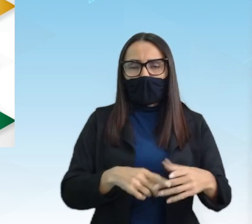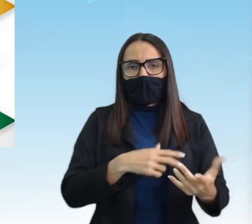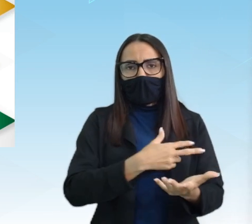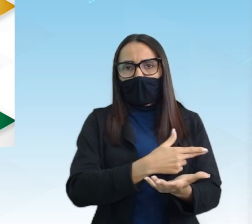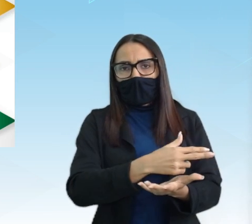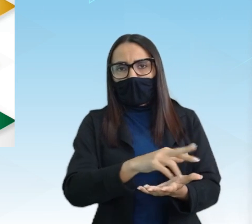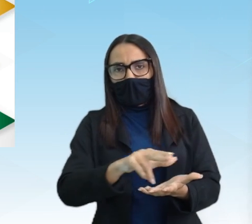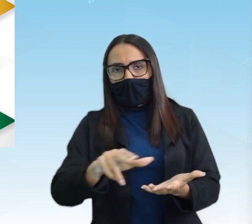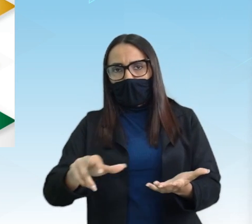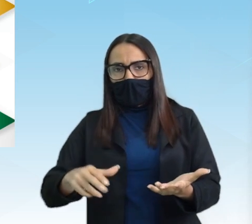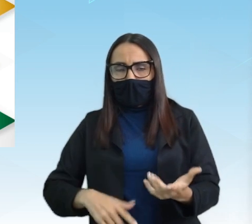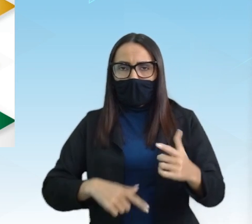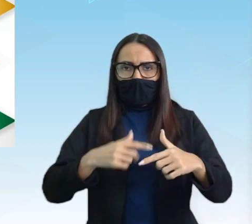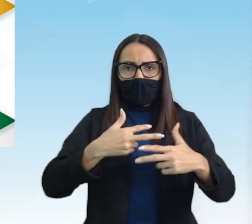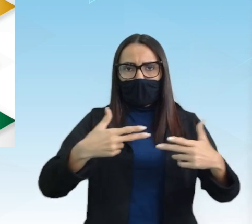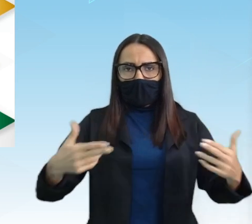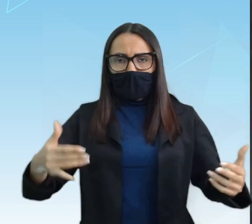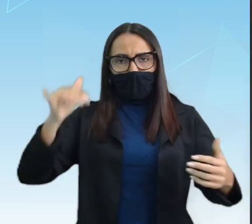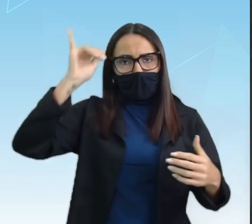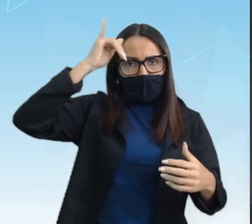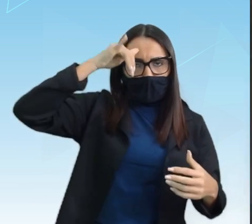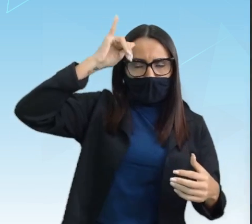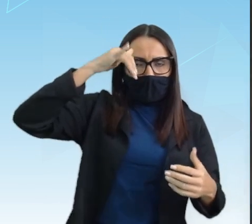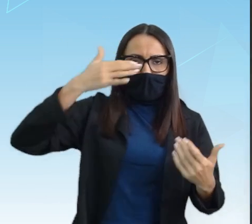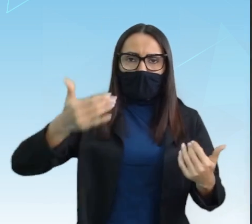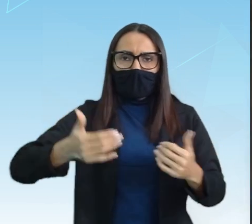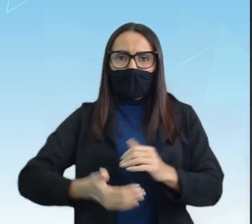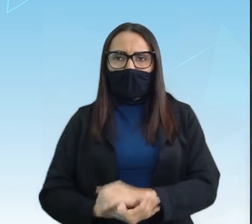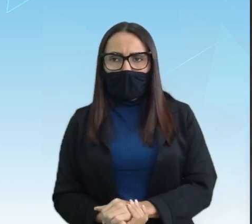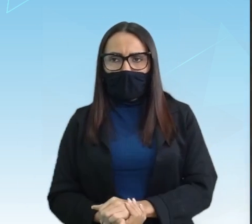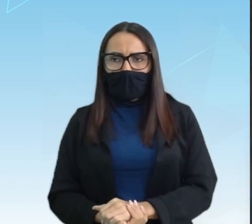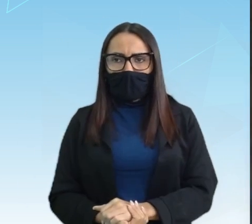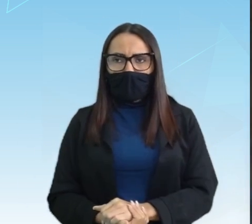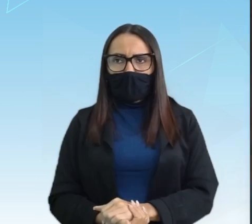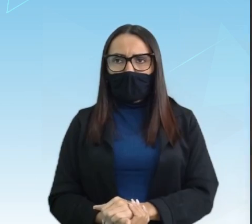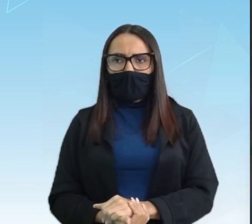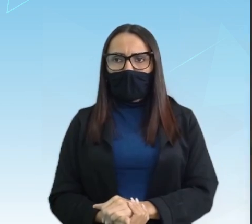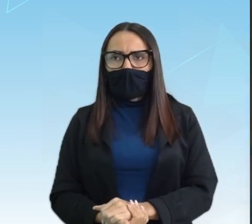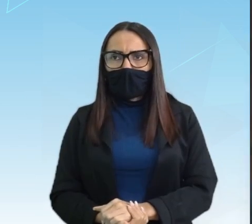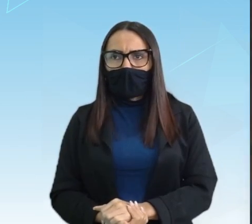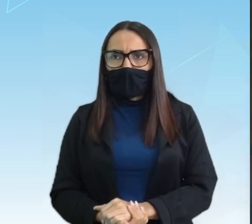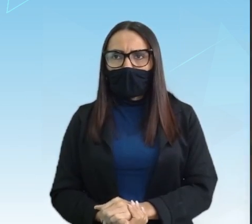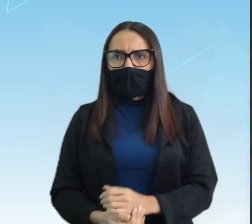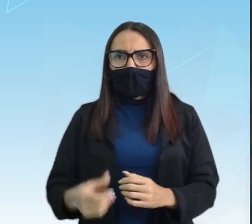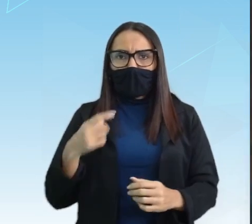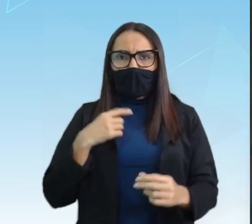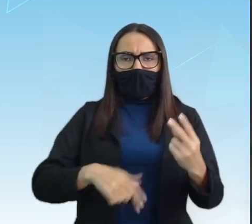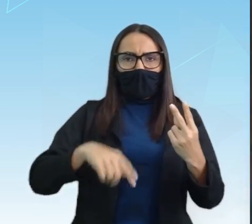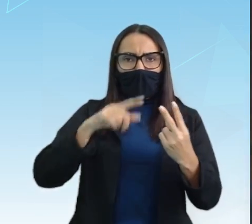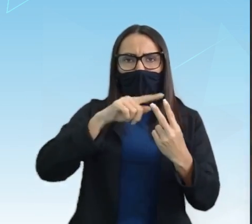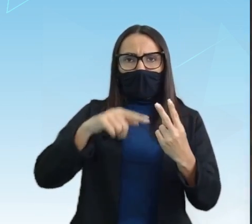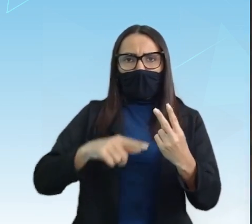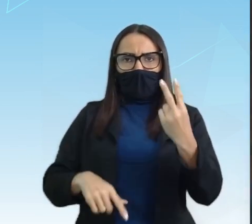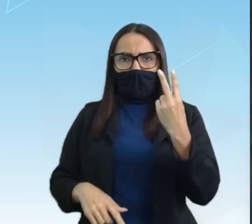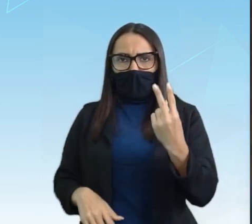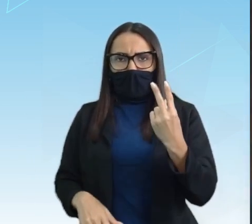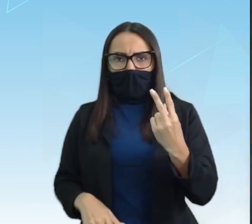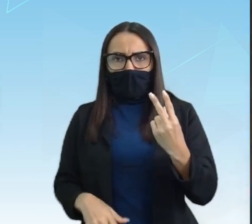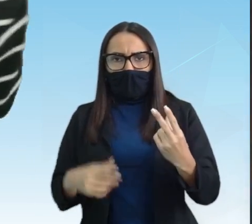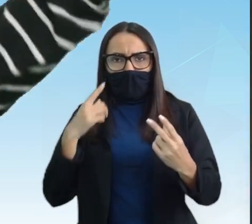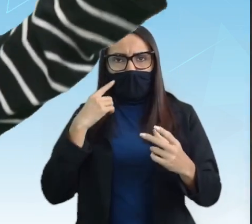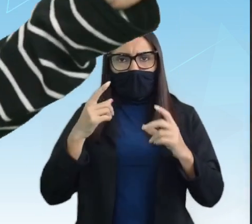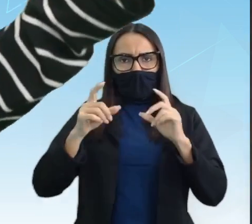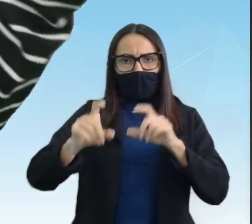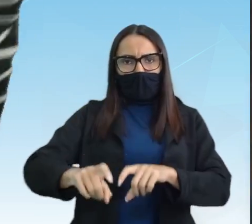pode utilizar, tudo que vem do boi e da vaquinha. Essa atividade tem dois tipos, tá? Chama pecuária